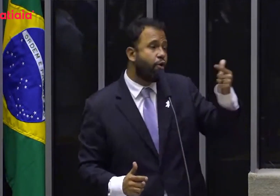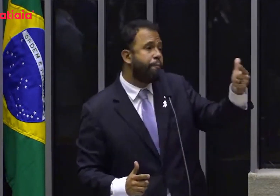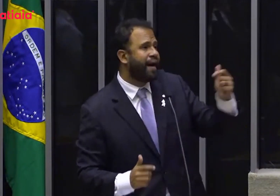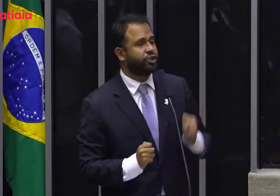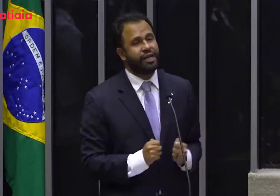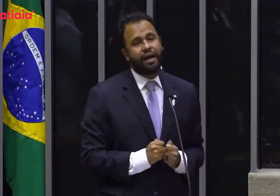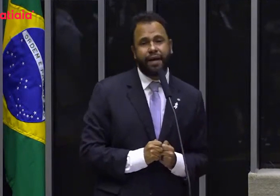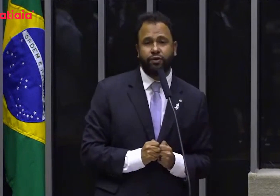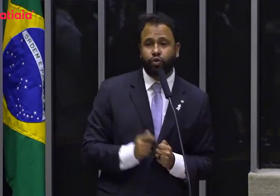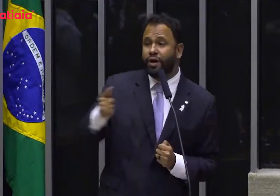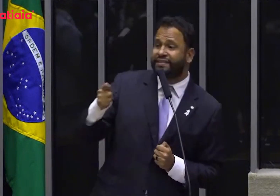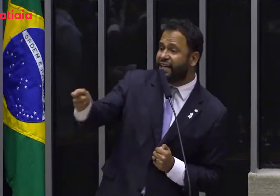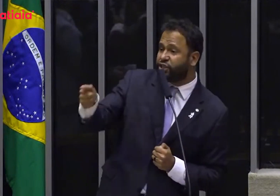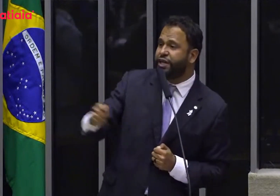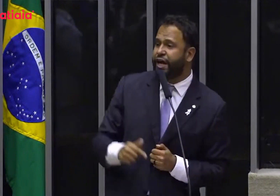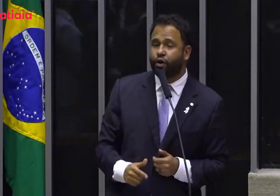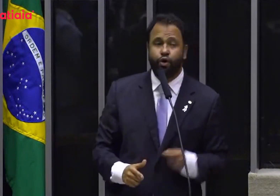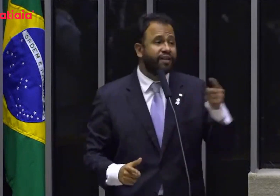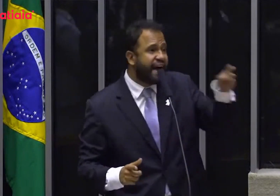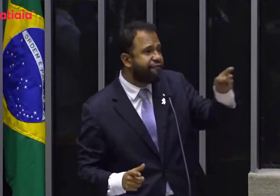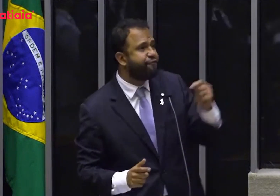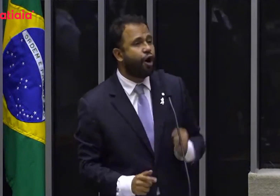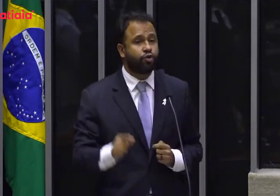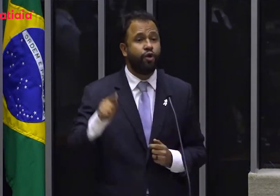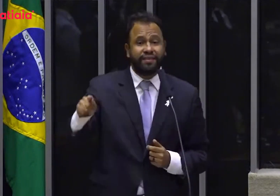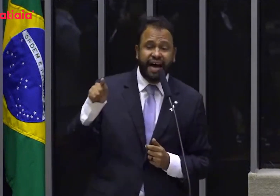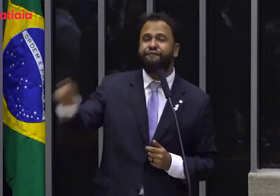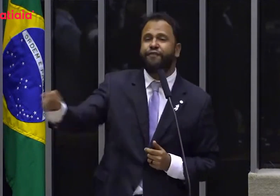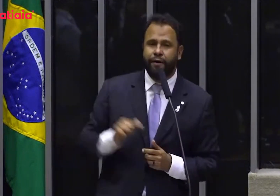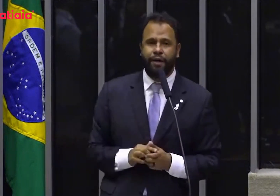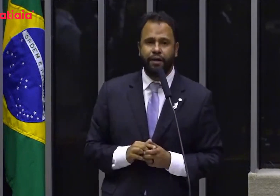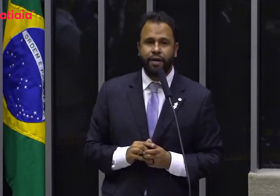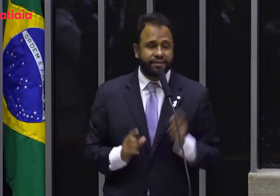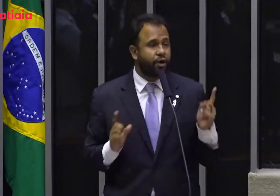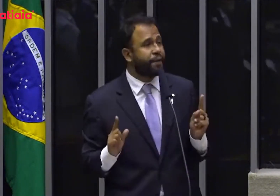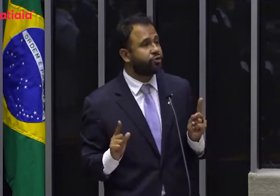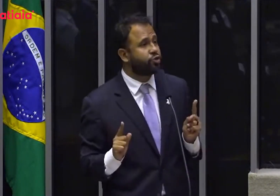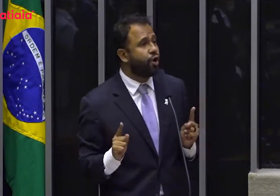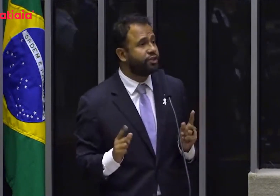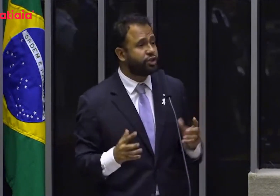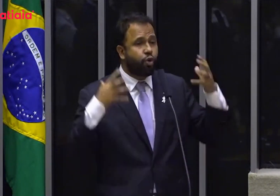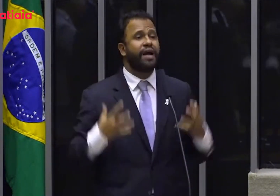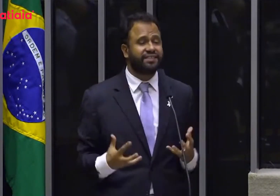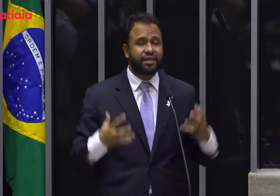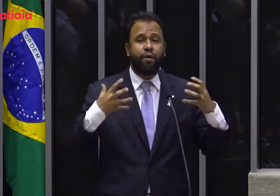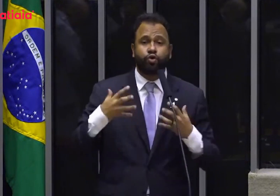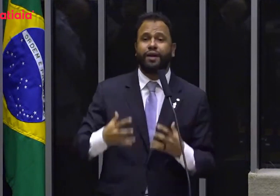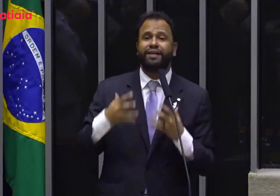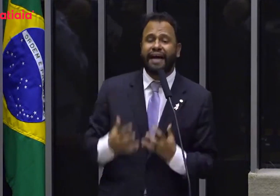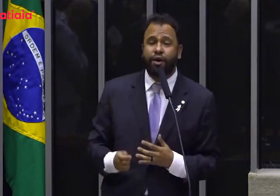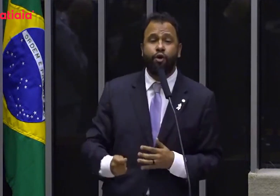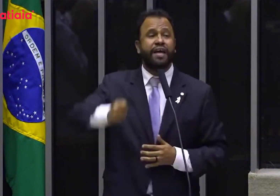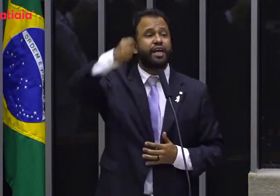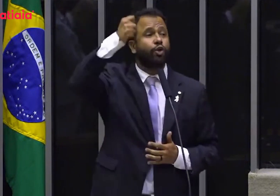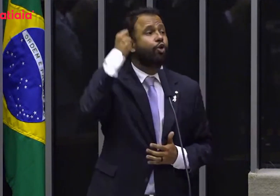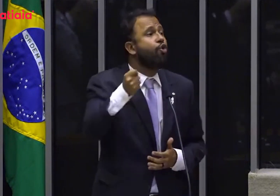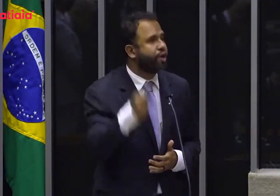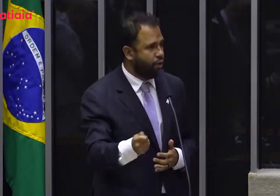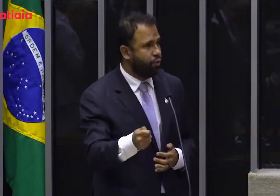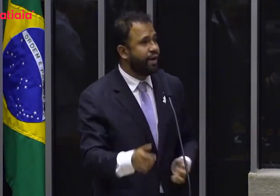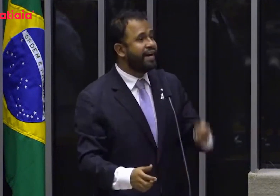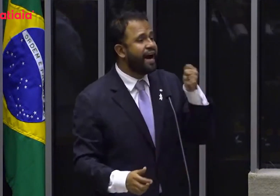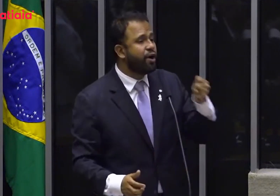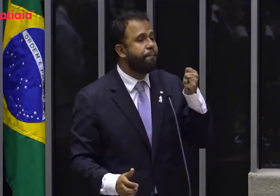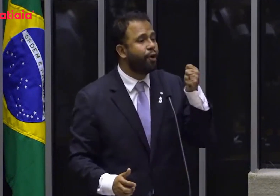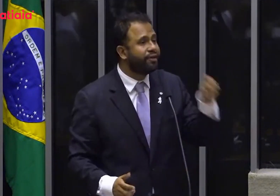dá compartilhamento, dá dinheiro, dá voto, dá fama. São pessoas de coração autoritário que